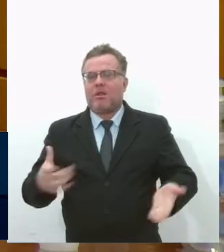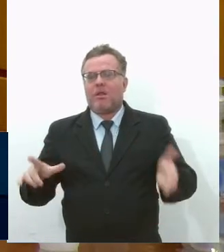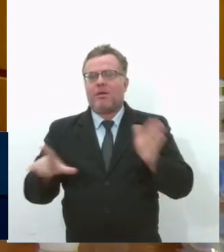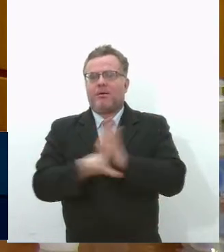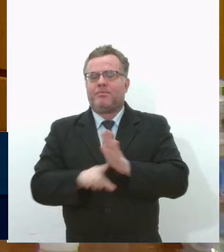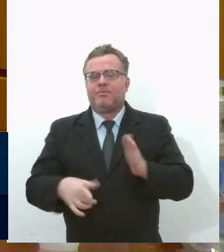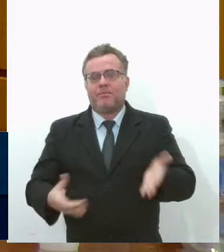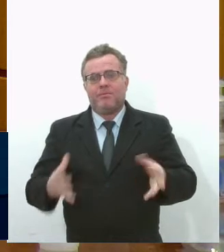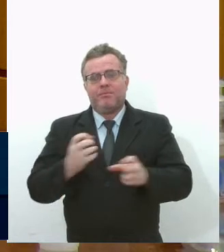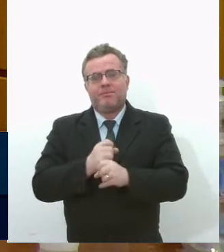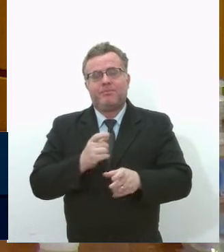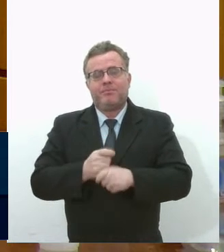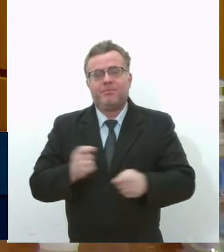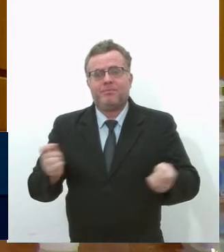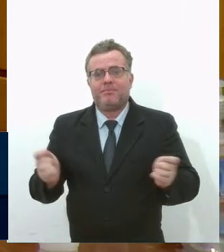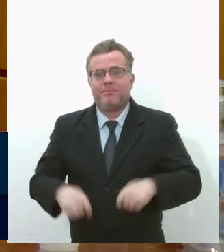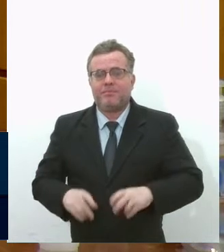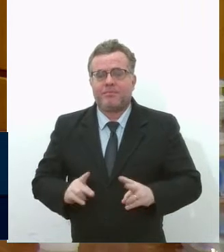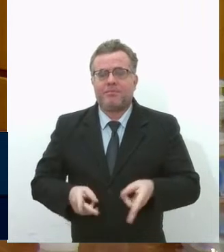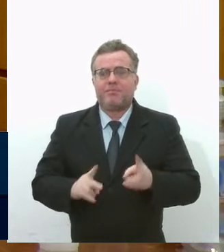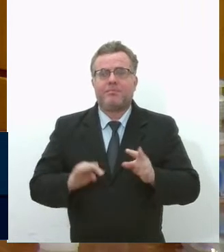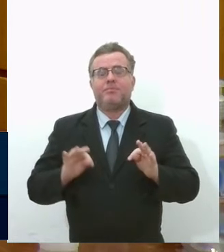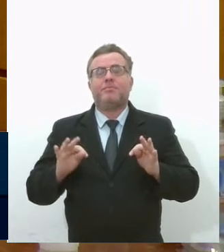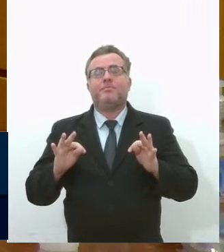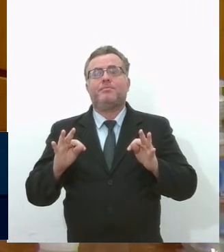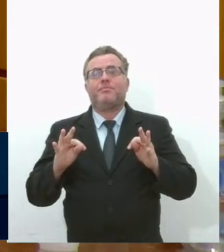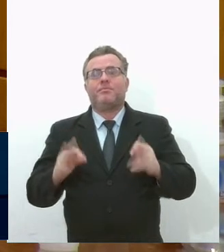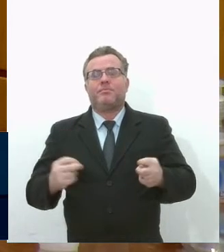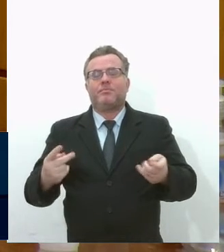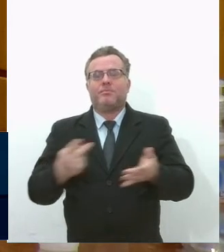tributária. Todos os órgãos